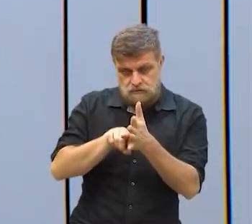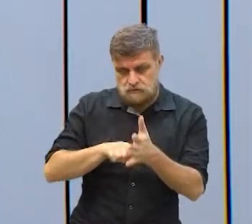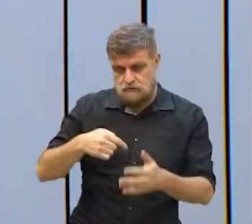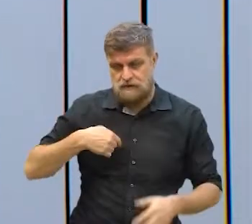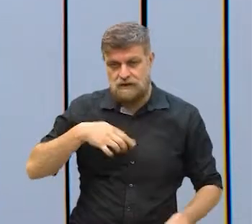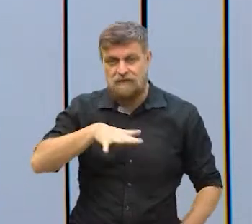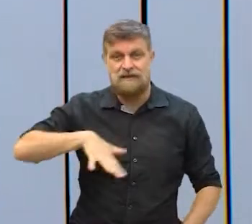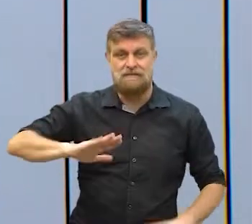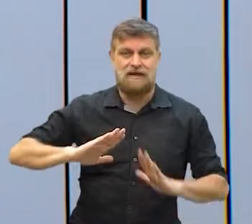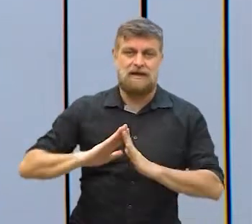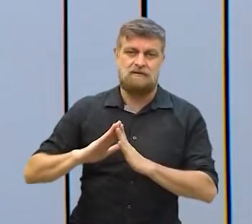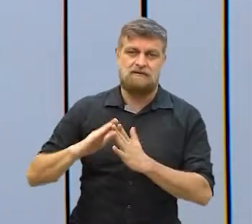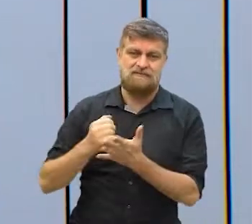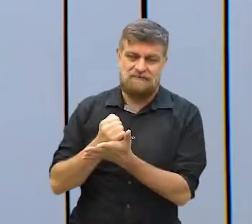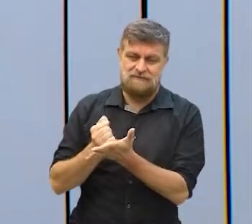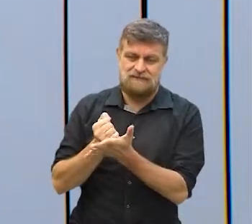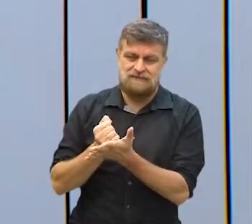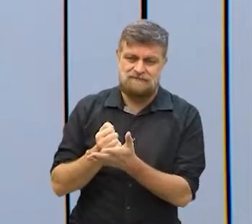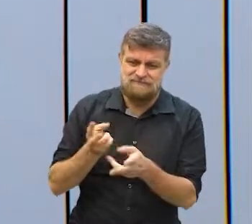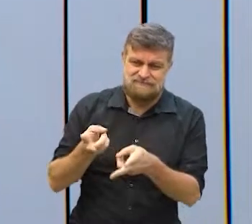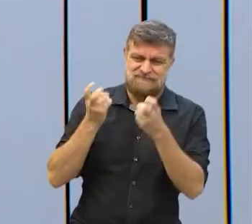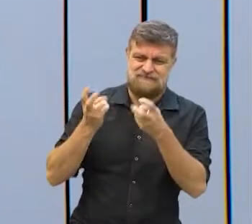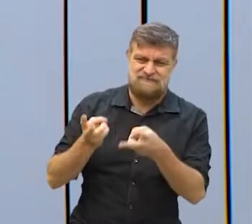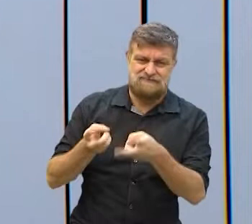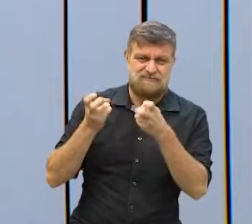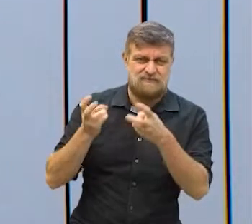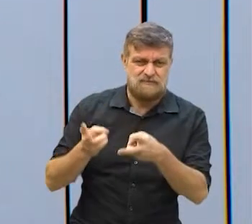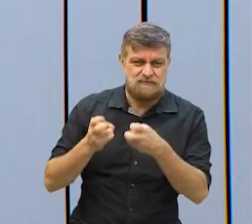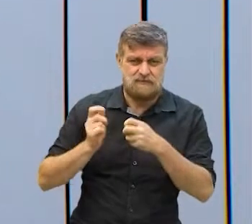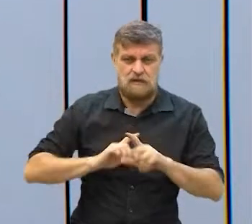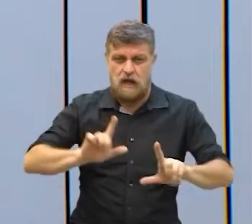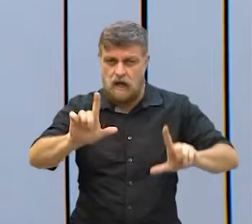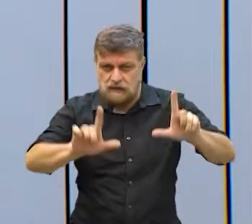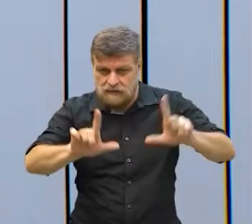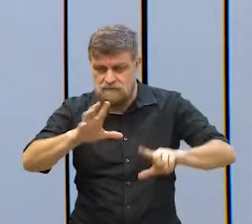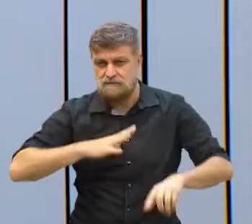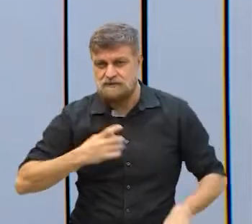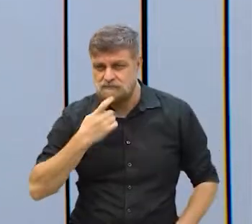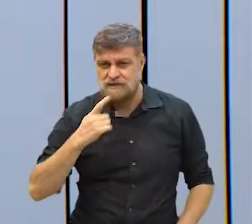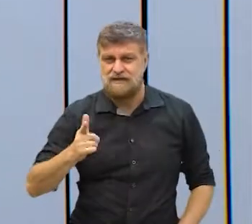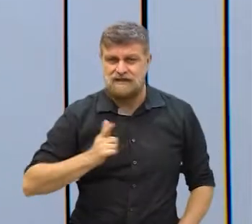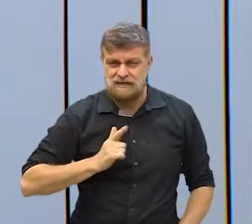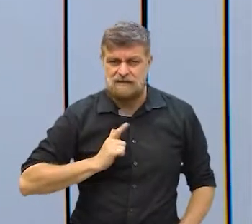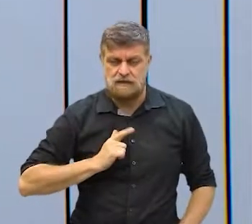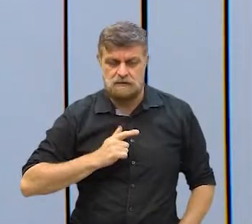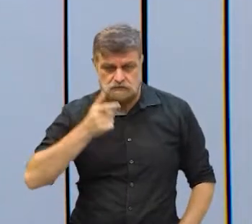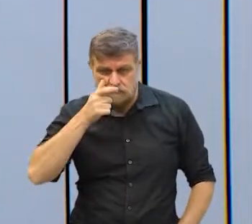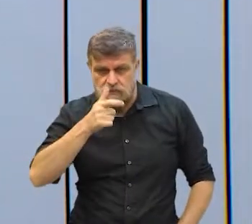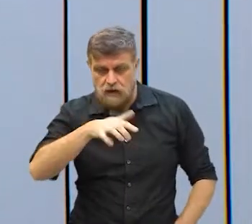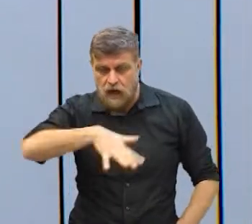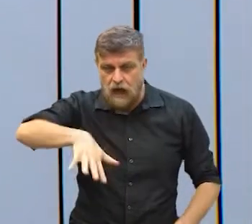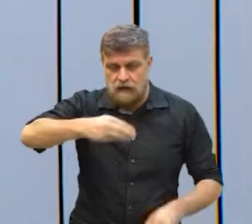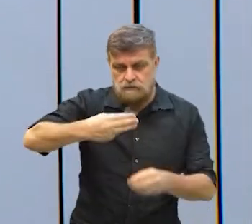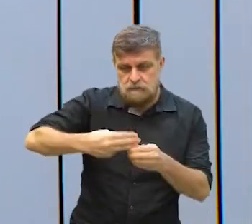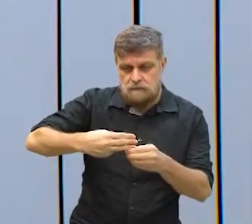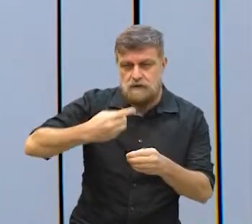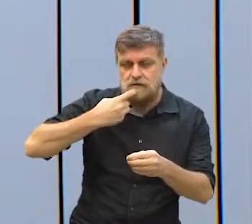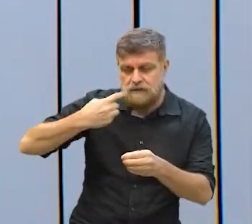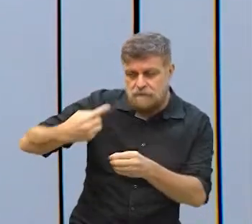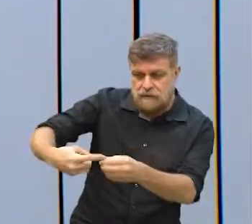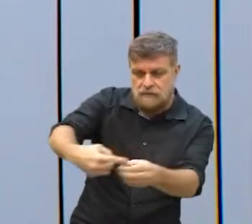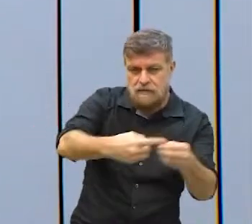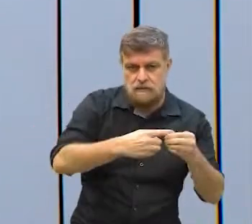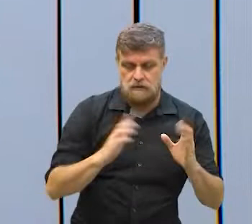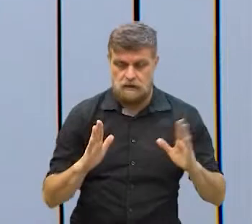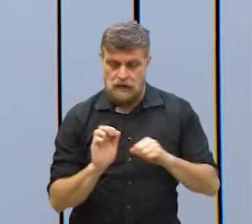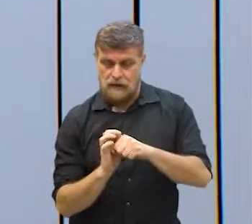como trabalho na área da farmácia, eu tenho visto muito isso. Ultimamente na televisão, em Campinas, em todo lugar, está tendo, na região de Campinas,